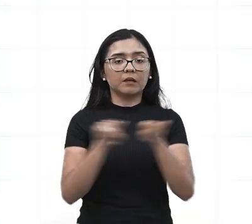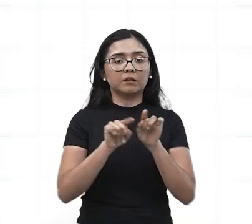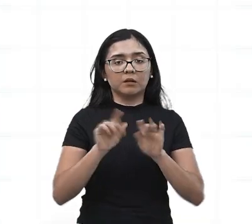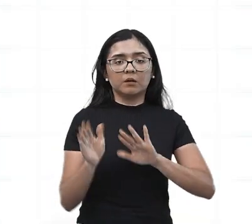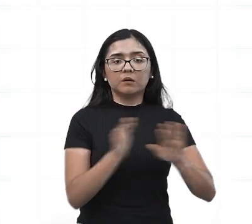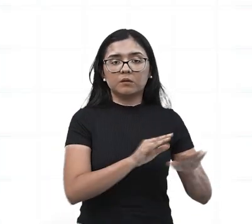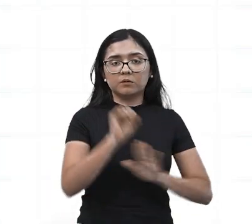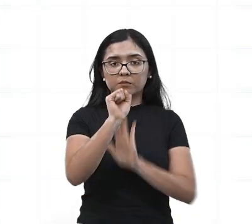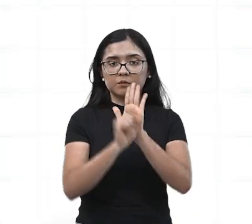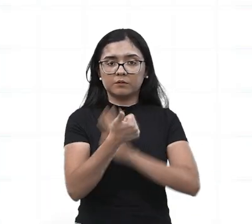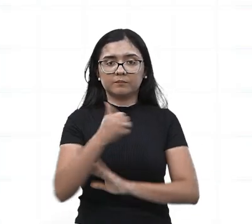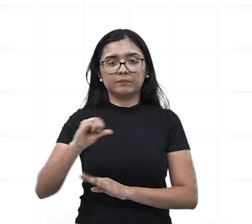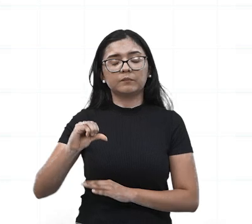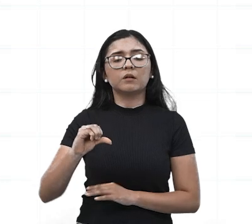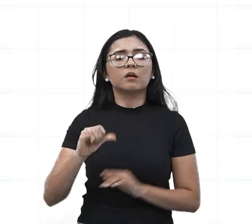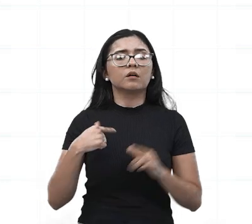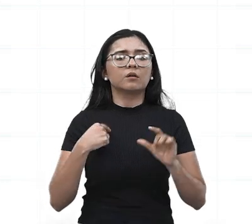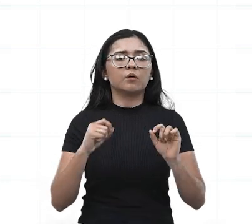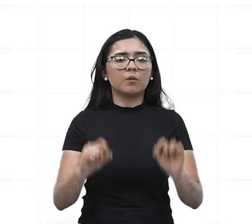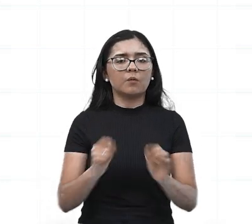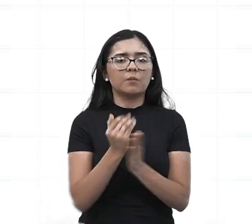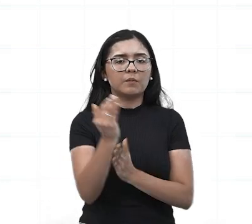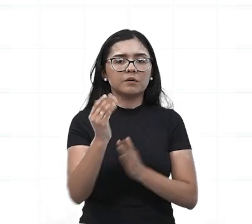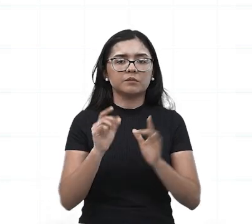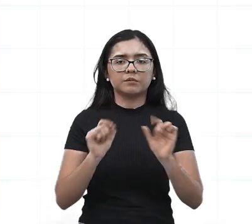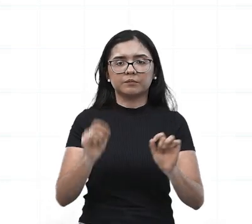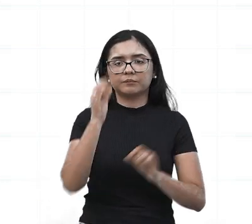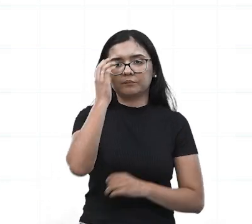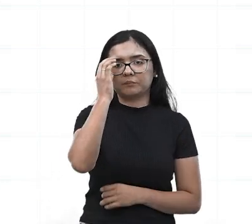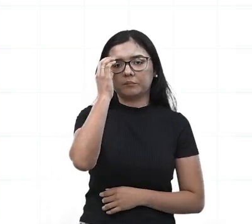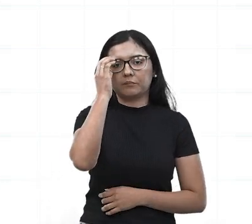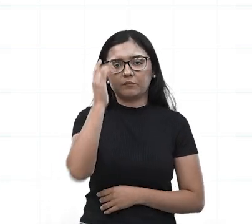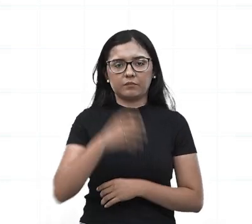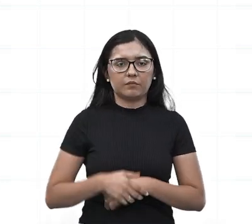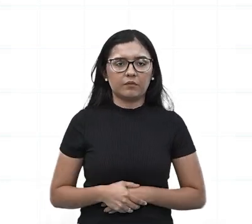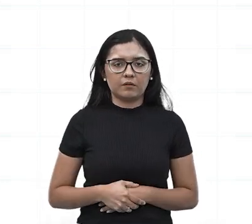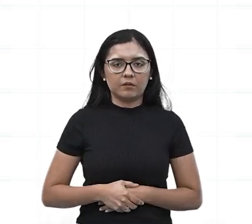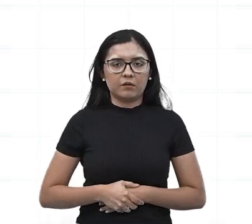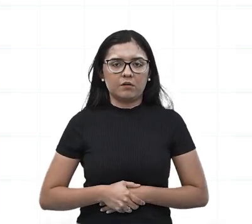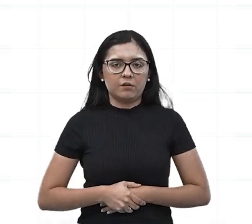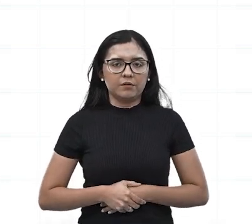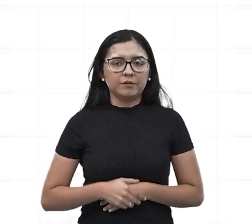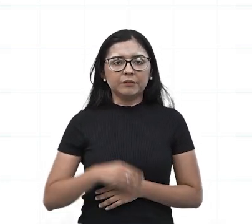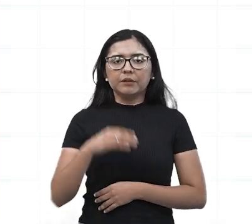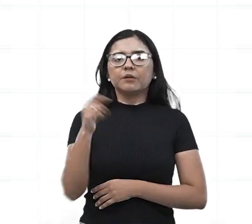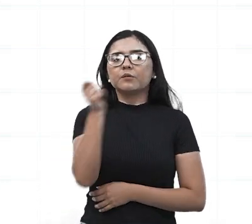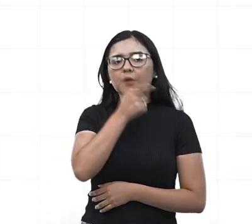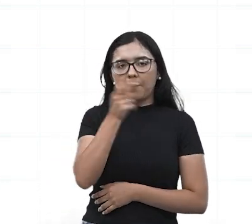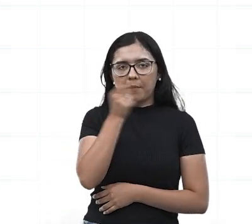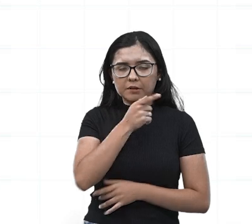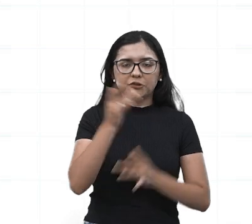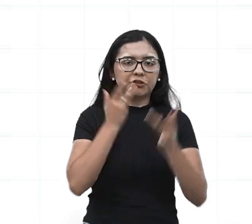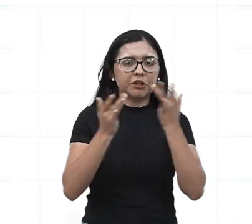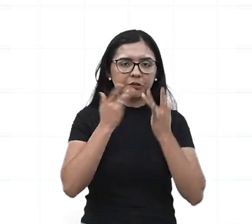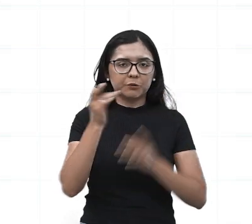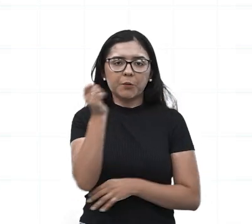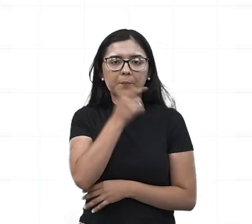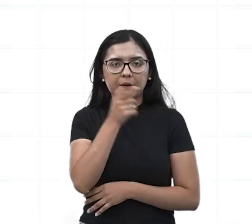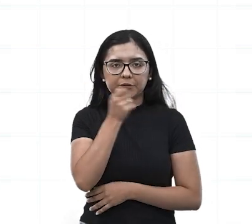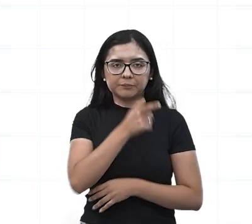XIX, surge também a chamada comédia de costumes. Um gênero